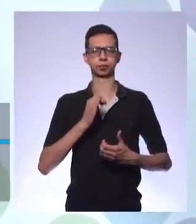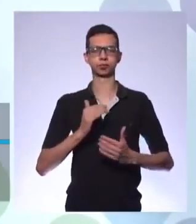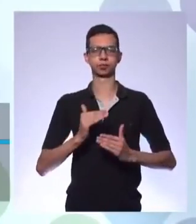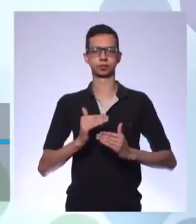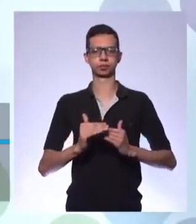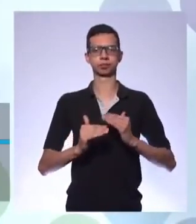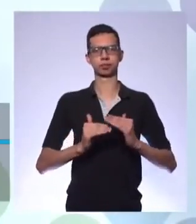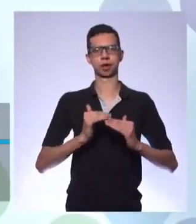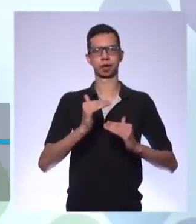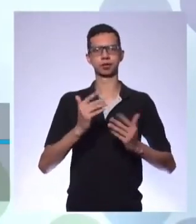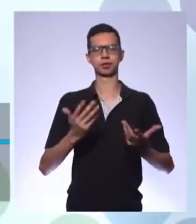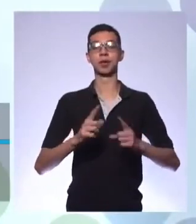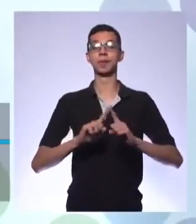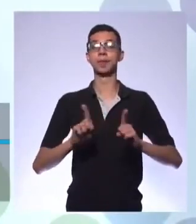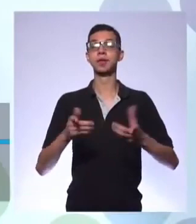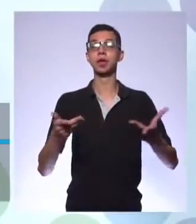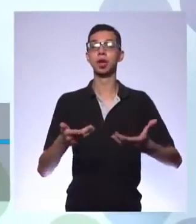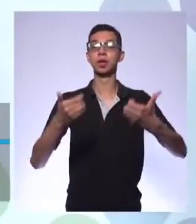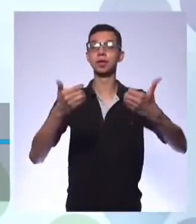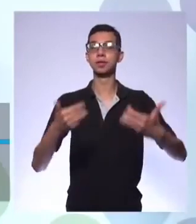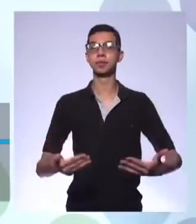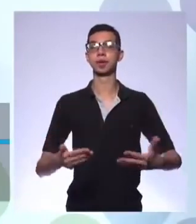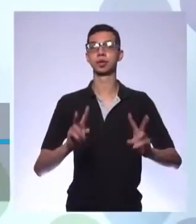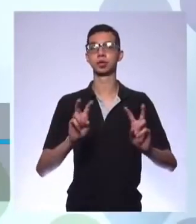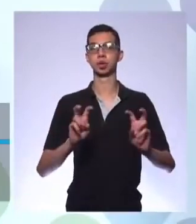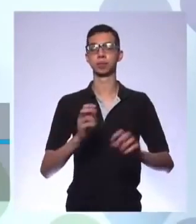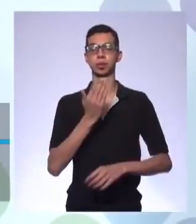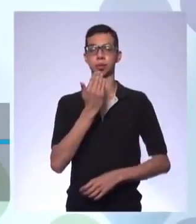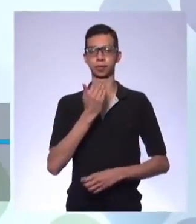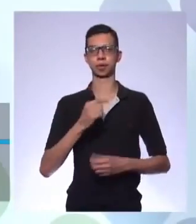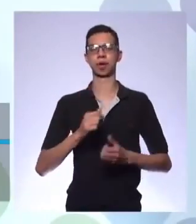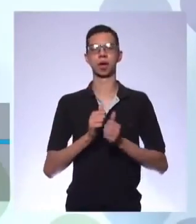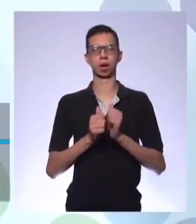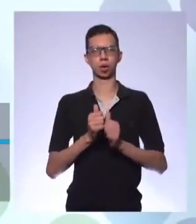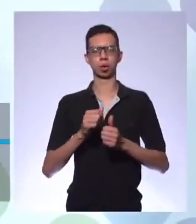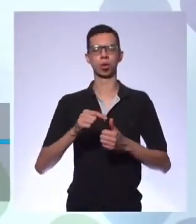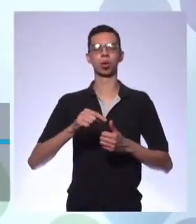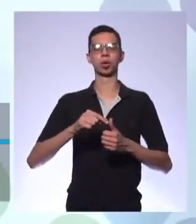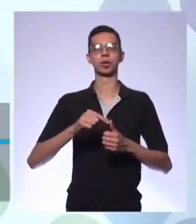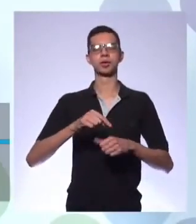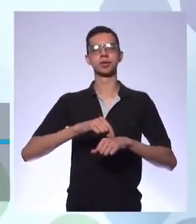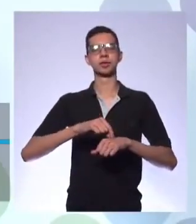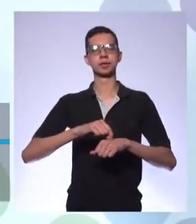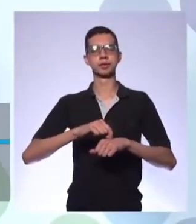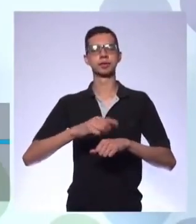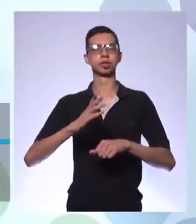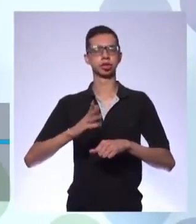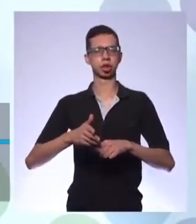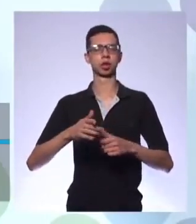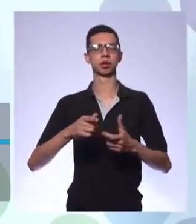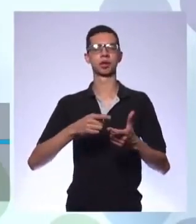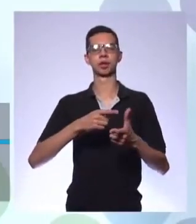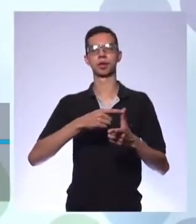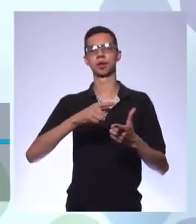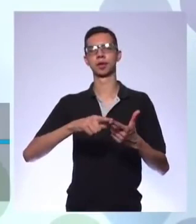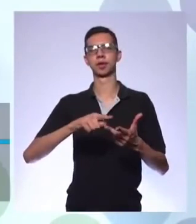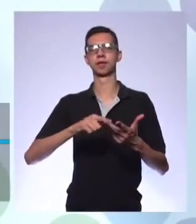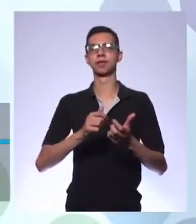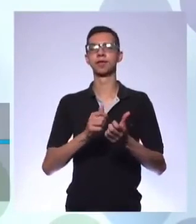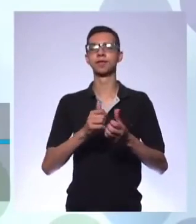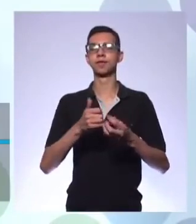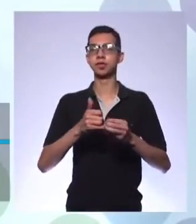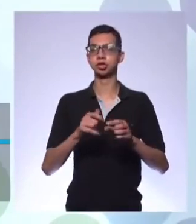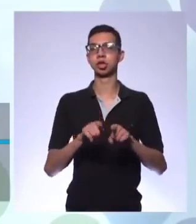Então, arroz, feijão, carne, legumes. Alguns colocaram aí algumas coisas não tão saudáveis, né, mas que também é alimento, tá